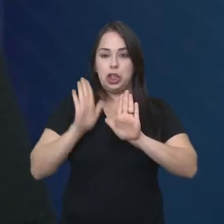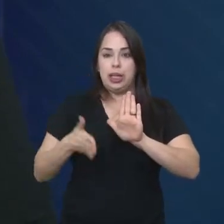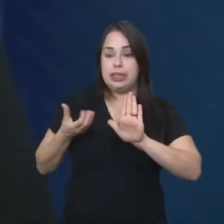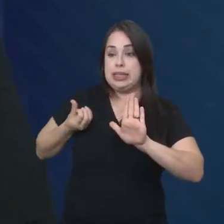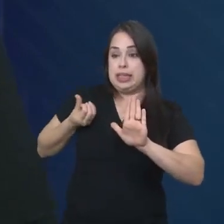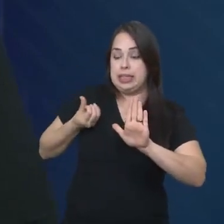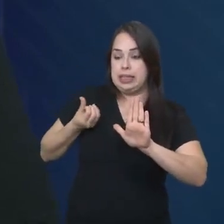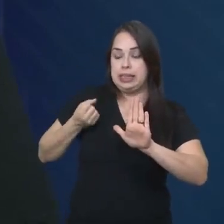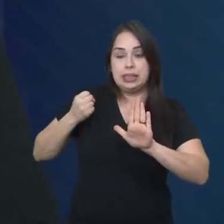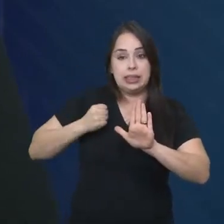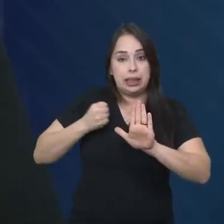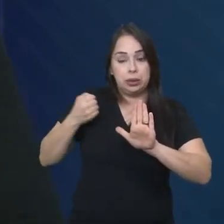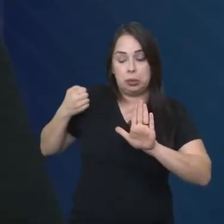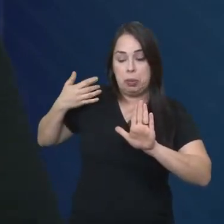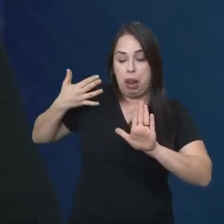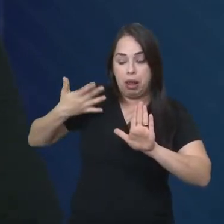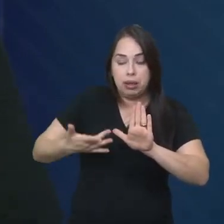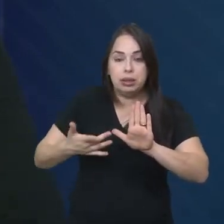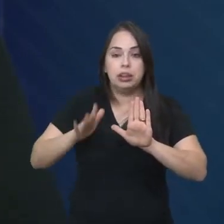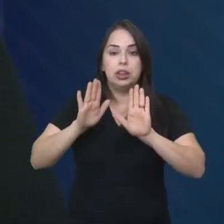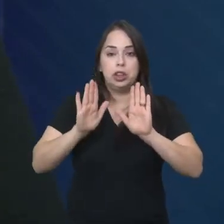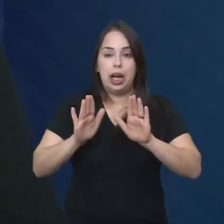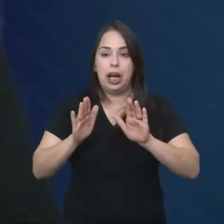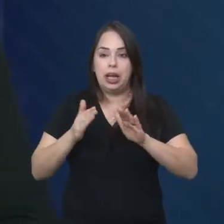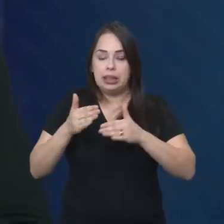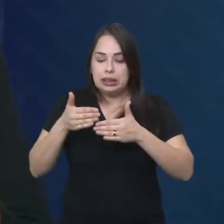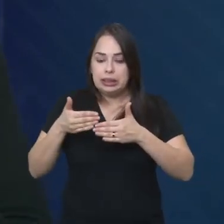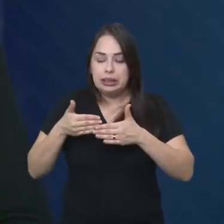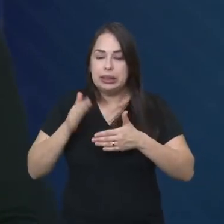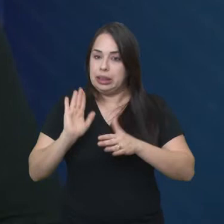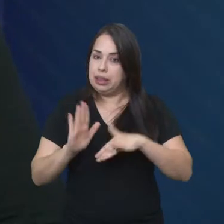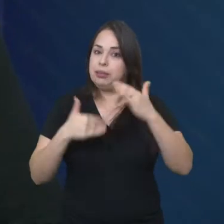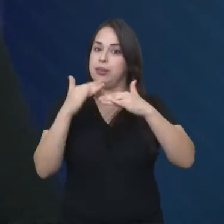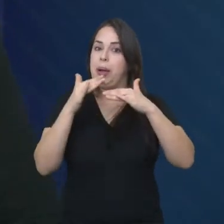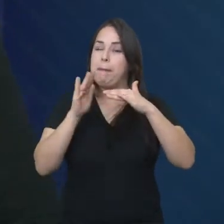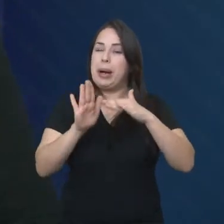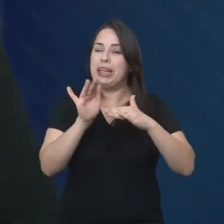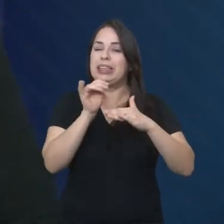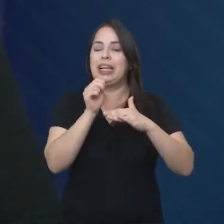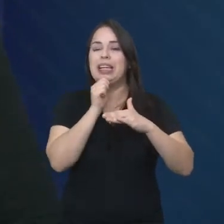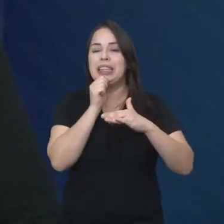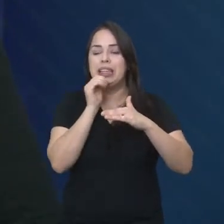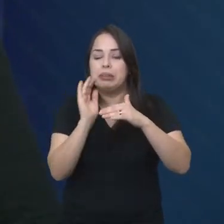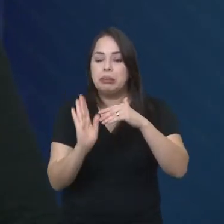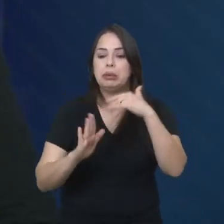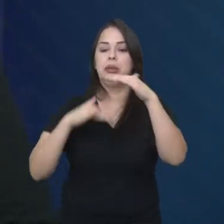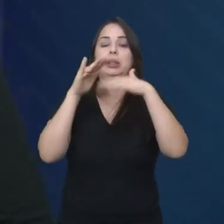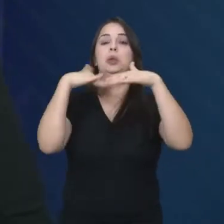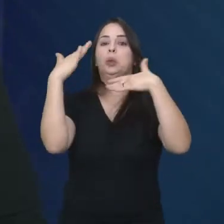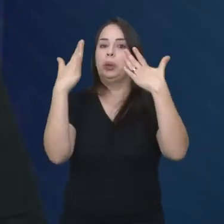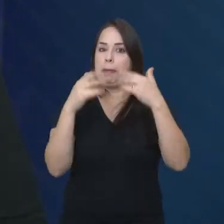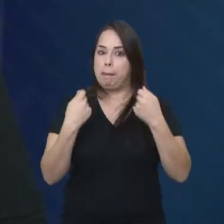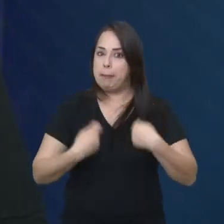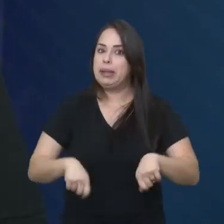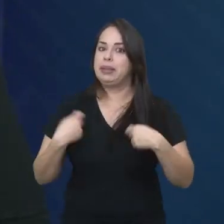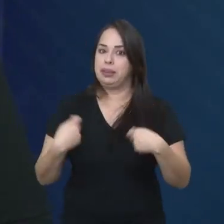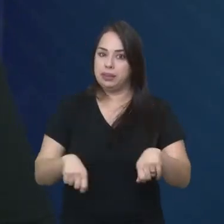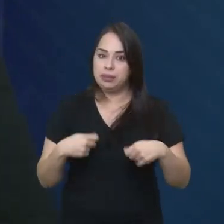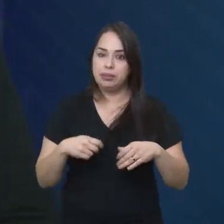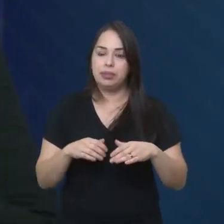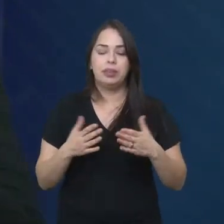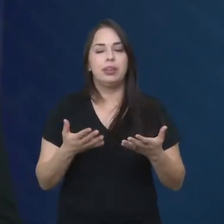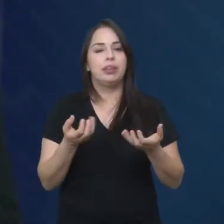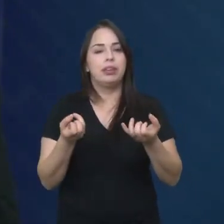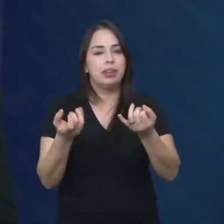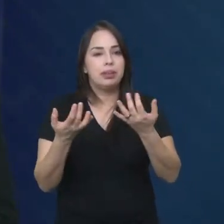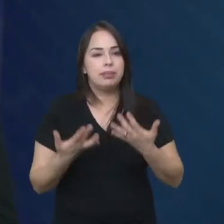anos, já tivemos alguns avanços, mas ainda há um caminho muito longo que a gente ainda precisa percorrer.